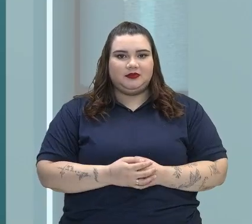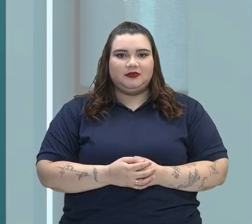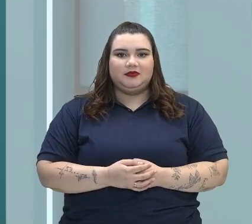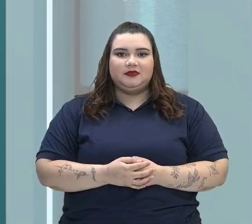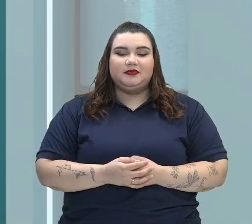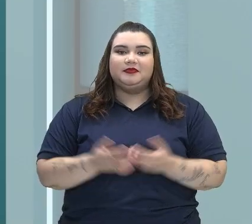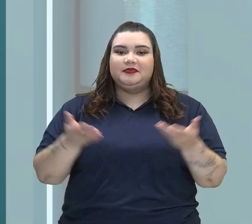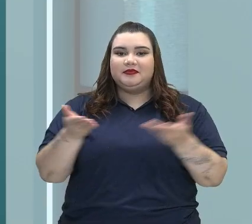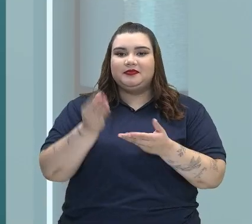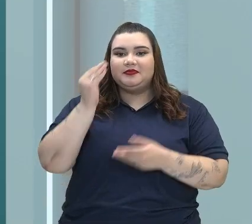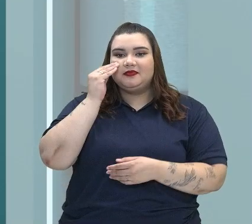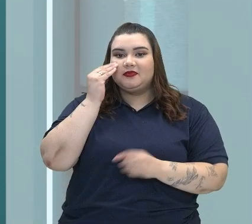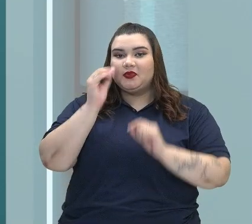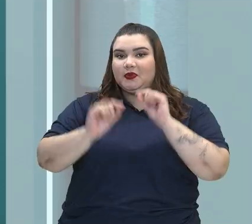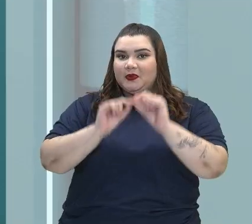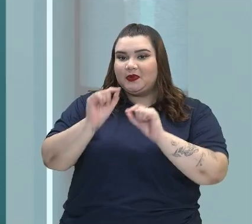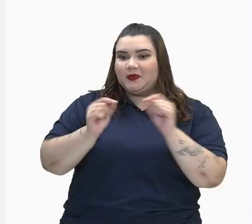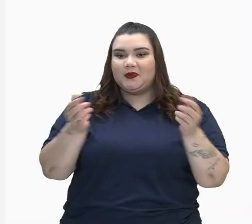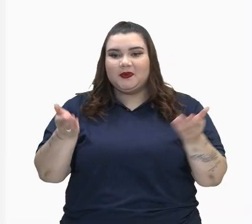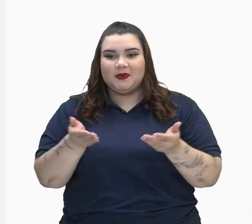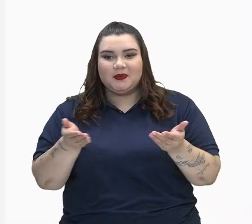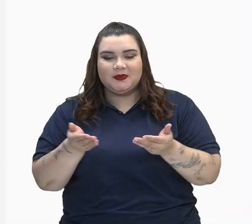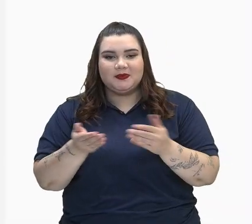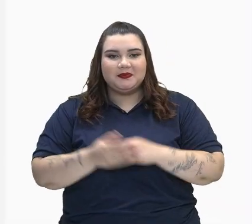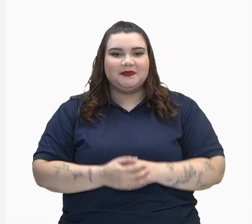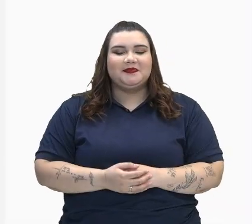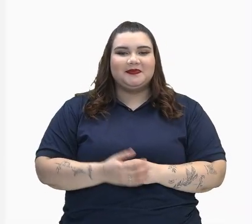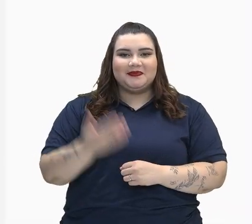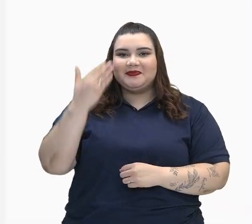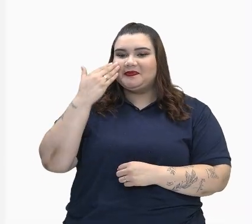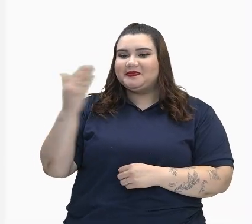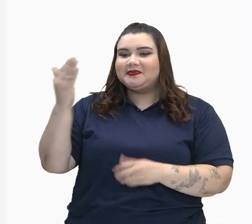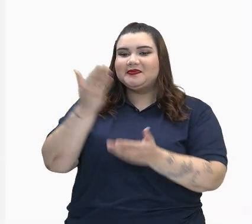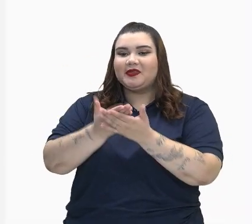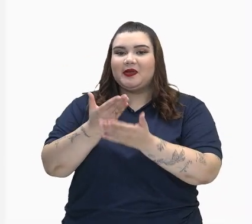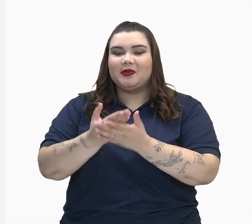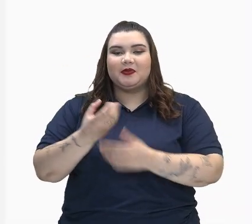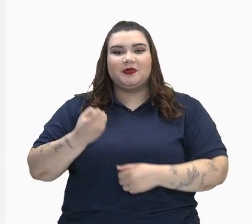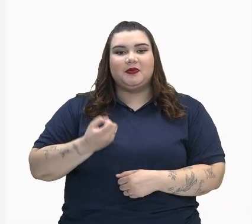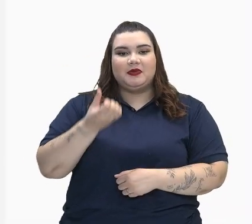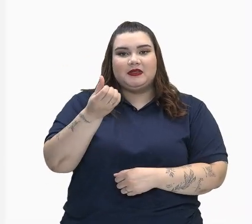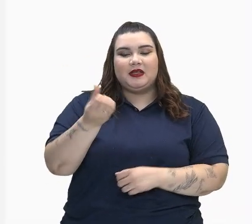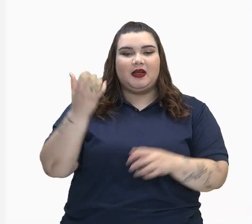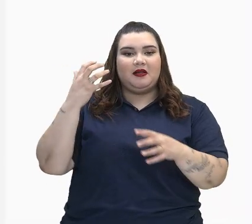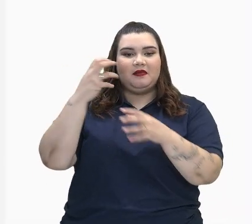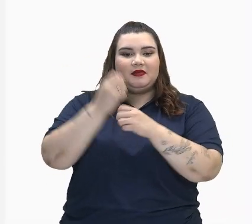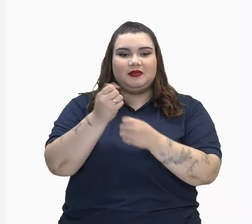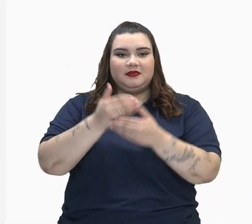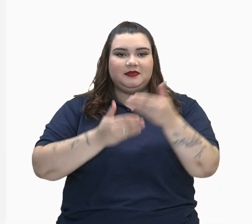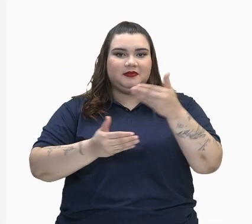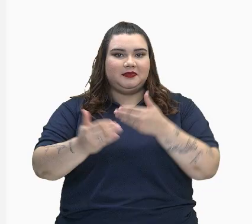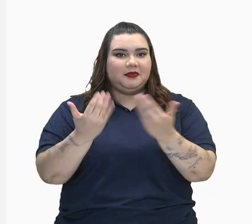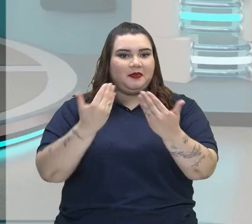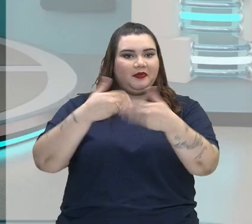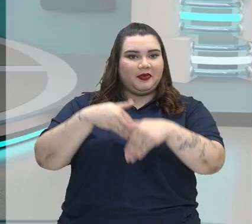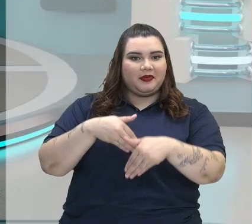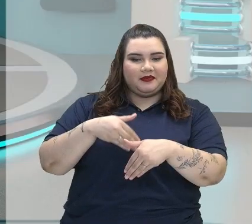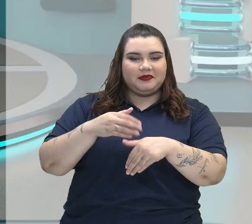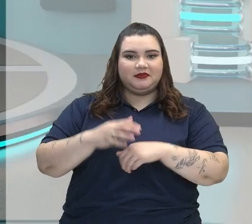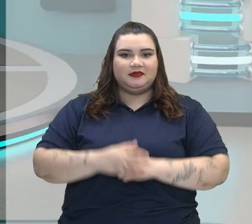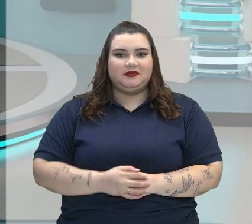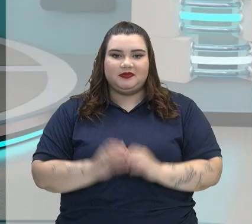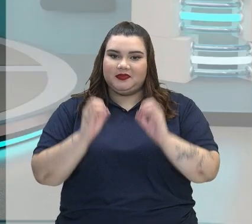Então, vamos ver o que nós temos para a aula de hoje. Aula 6, revisão e